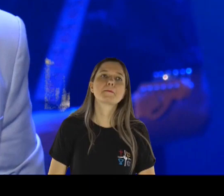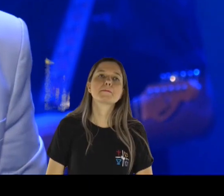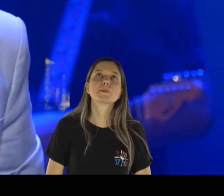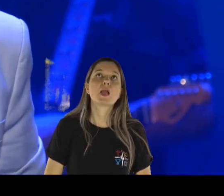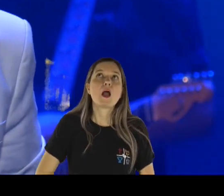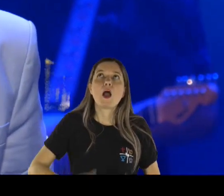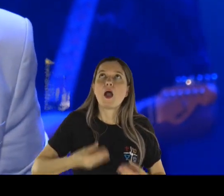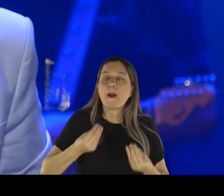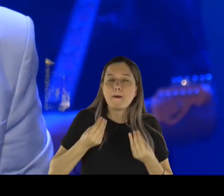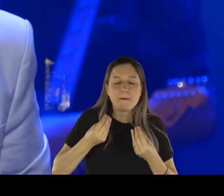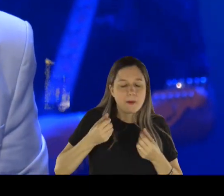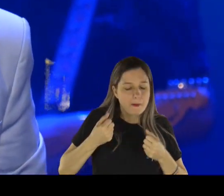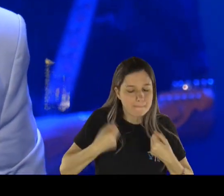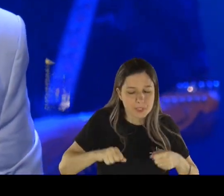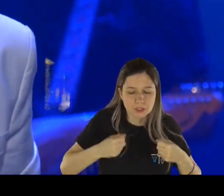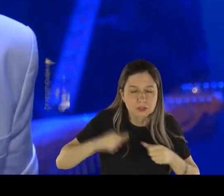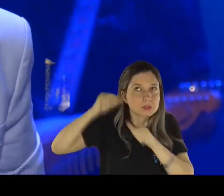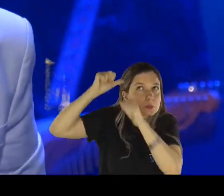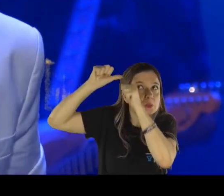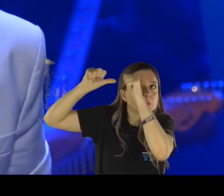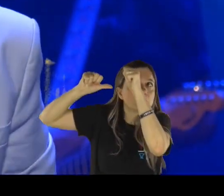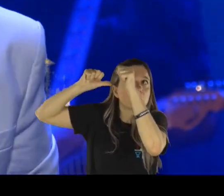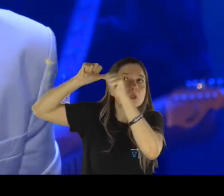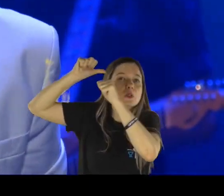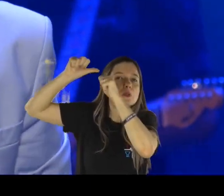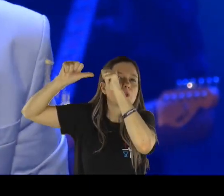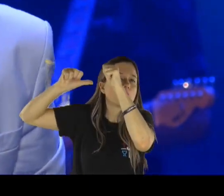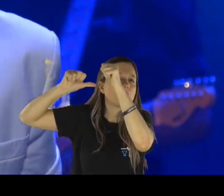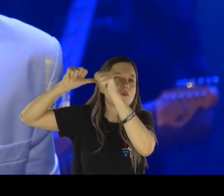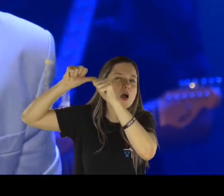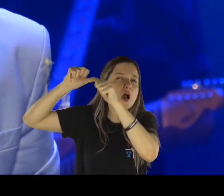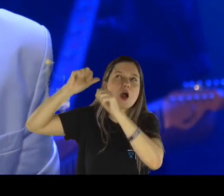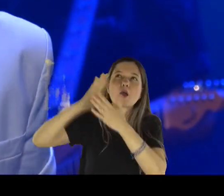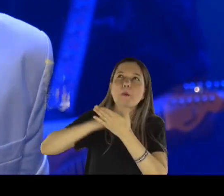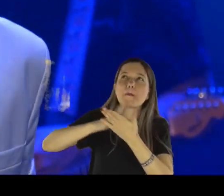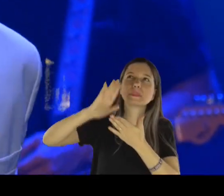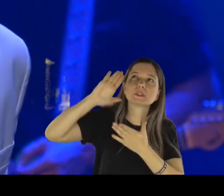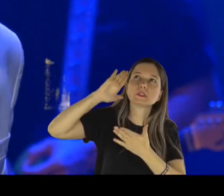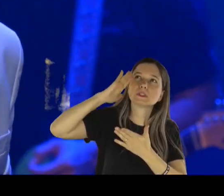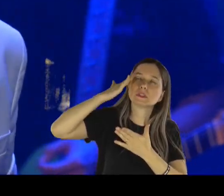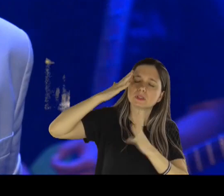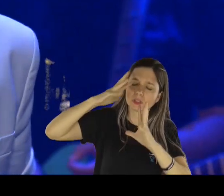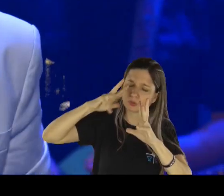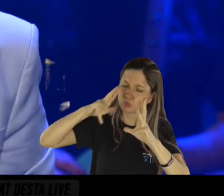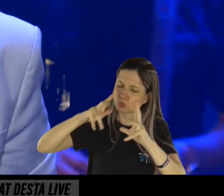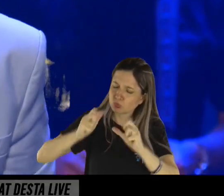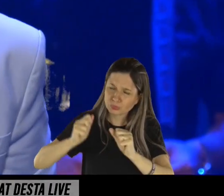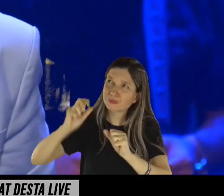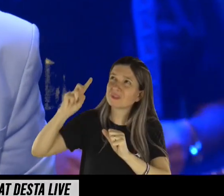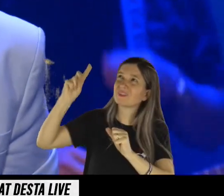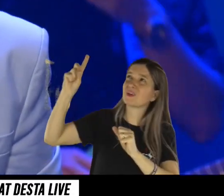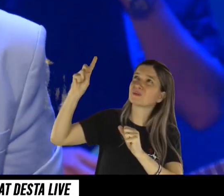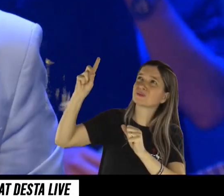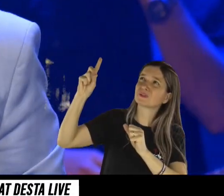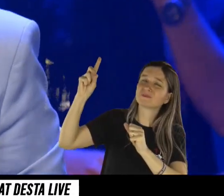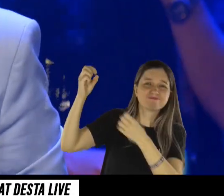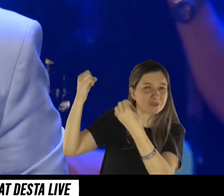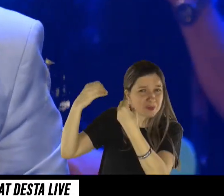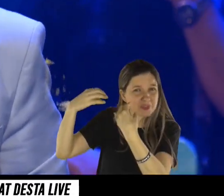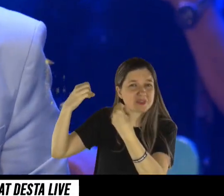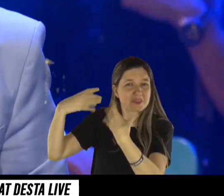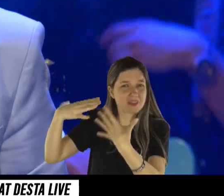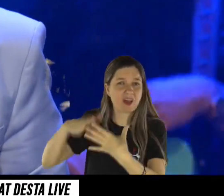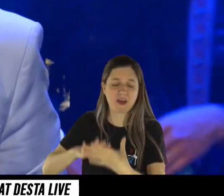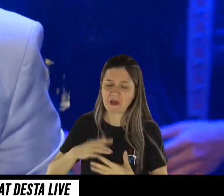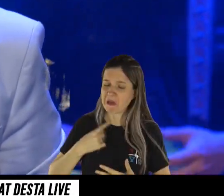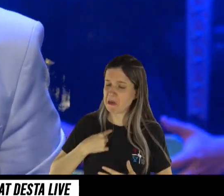eu tenho que renovar minha mente e começar a entender as coisas de Deus, porque eu sofro muito pensando do jeito que todo mundo pensa.